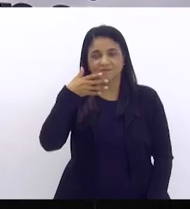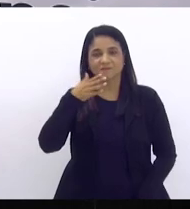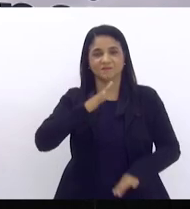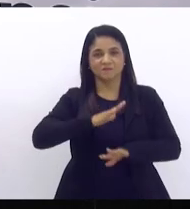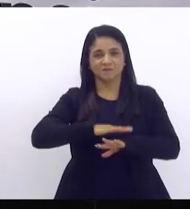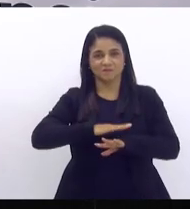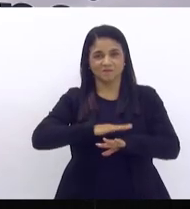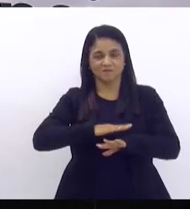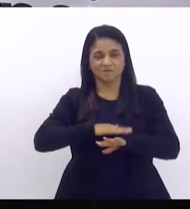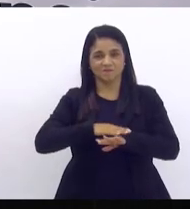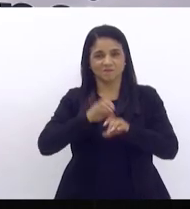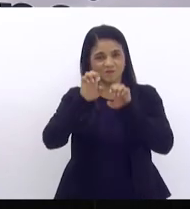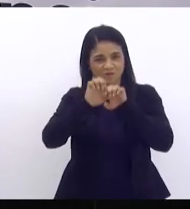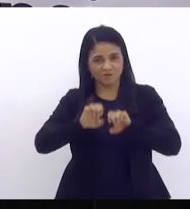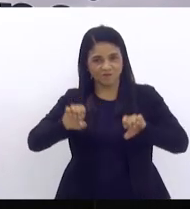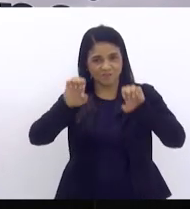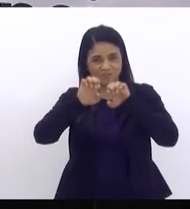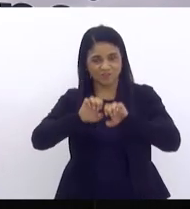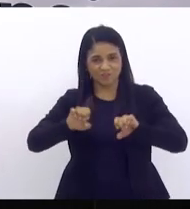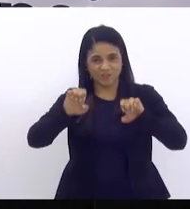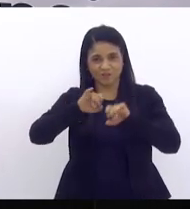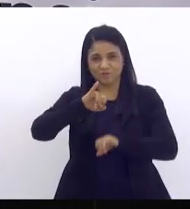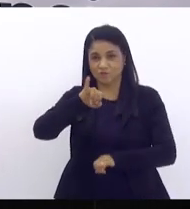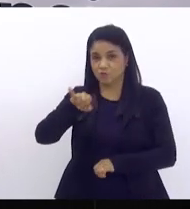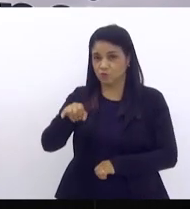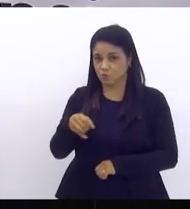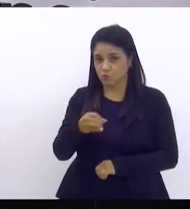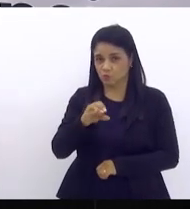o trecho do Evangelho de João,